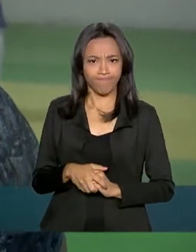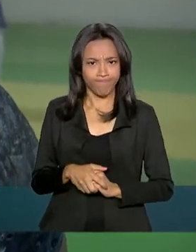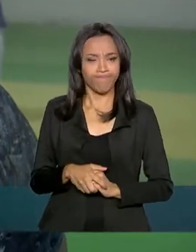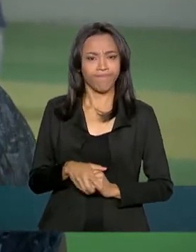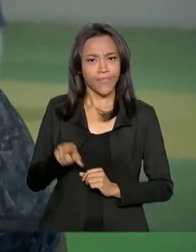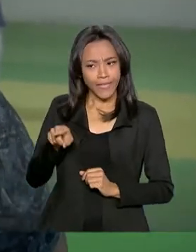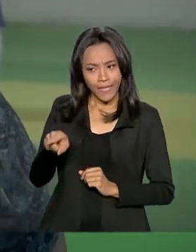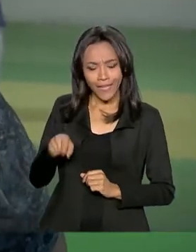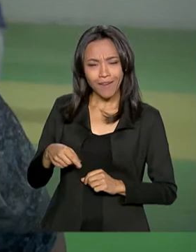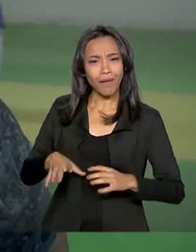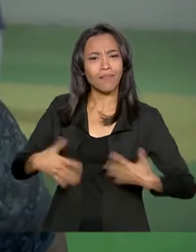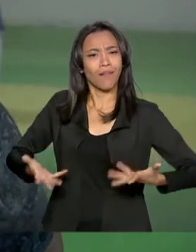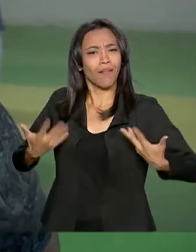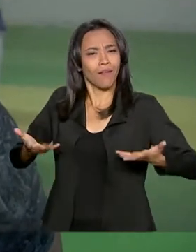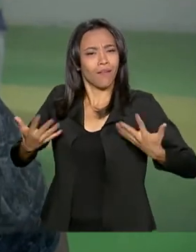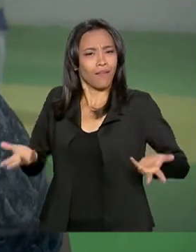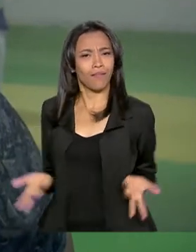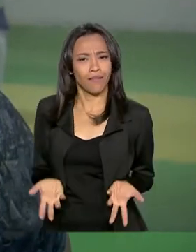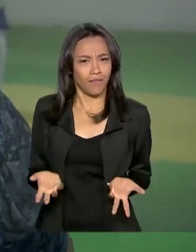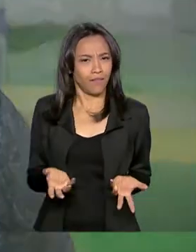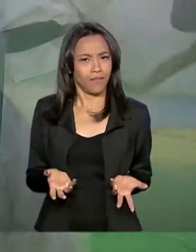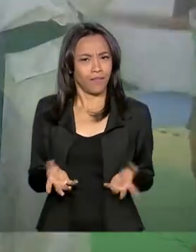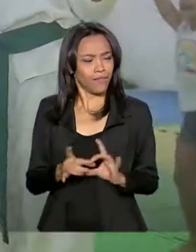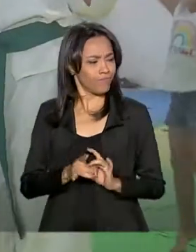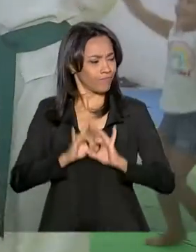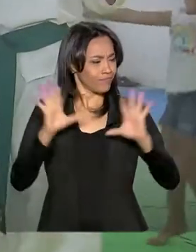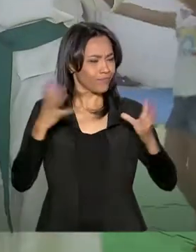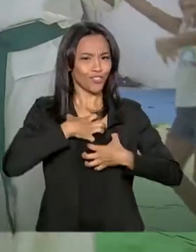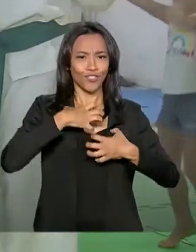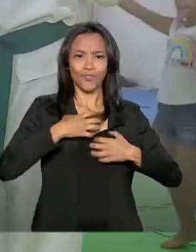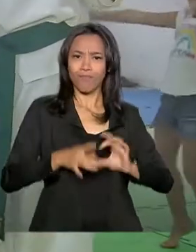mais assim, solto. Ele